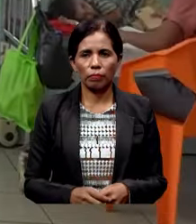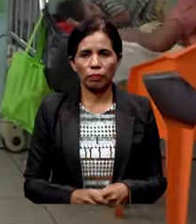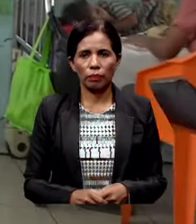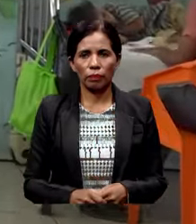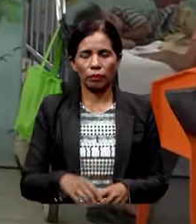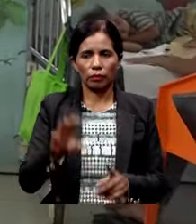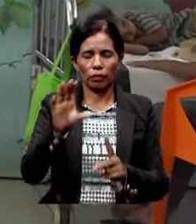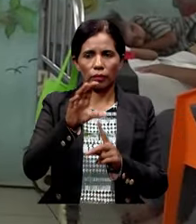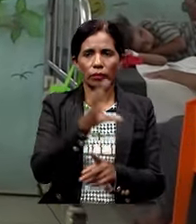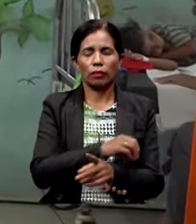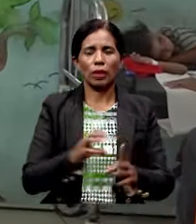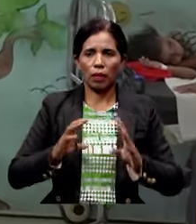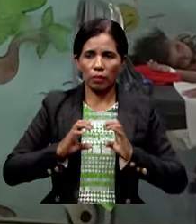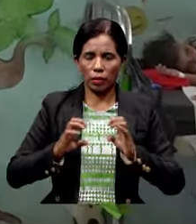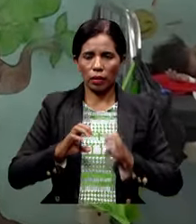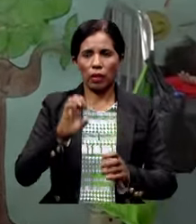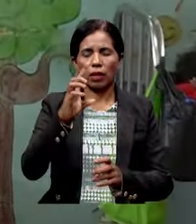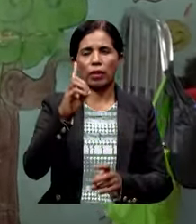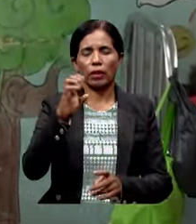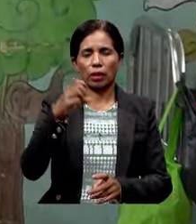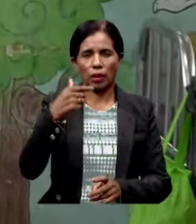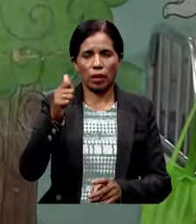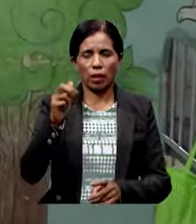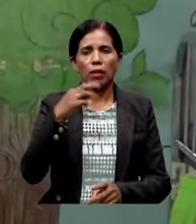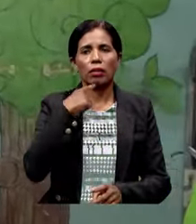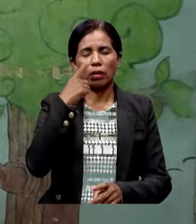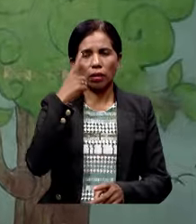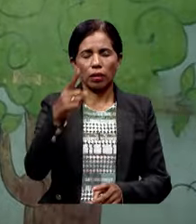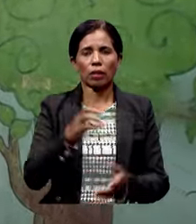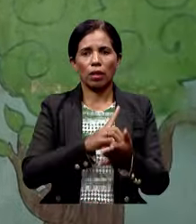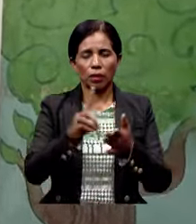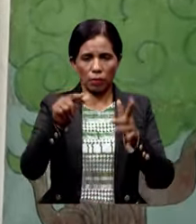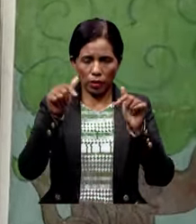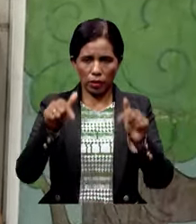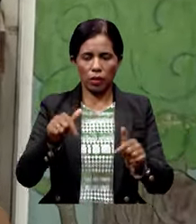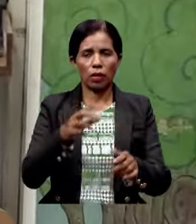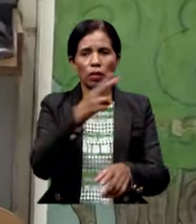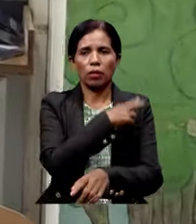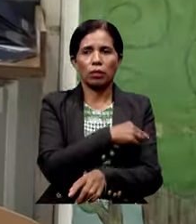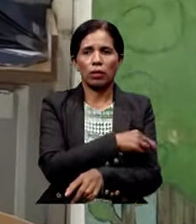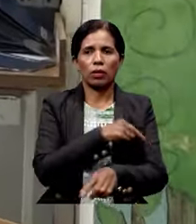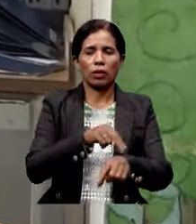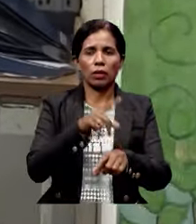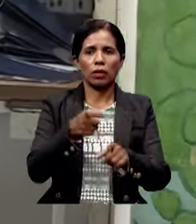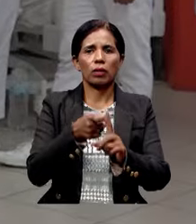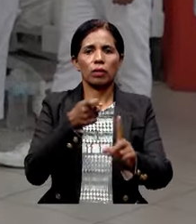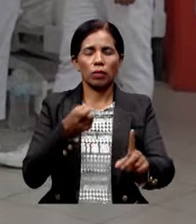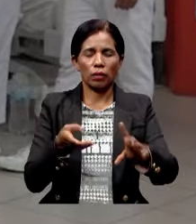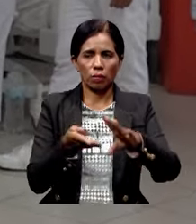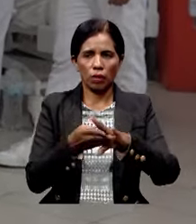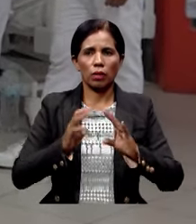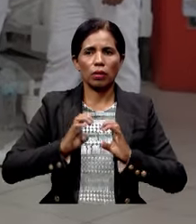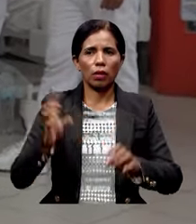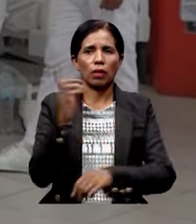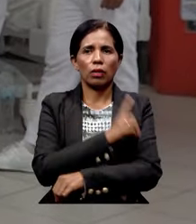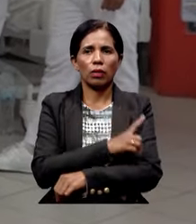Chefe de departamento de emergência Eldegar López Martins Hateten e a semana e Kusne, Hospital Nacional Lihusi Banco Emergência, cada